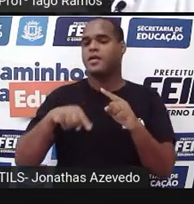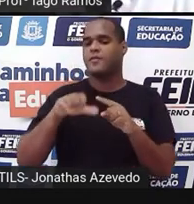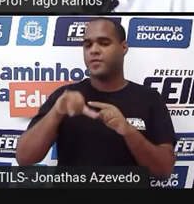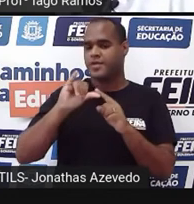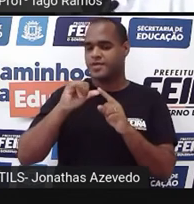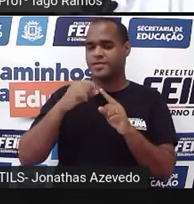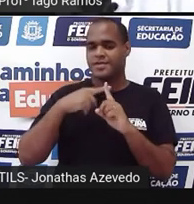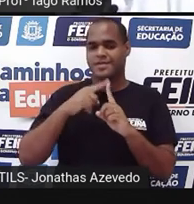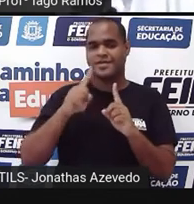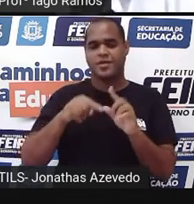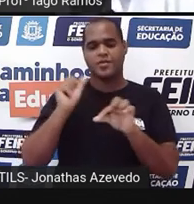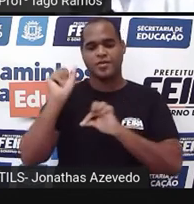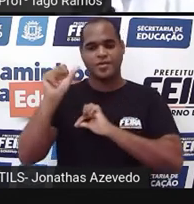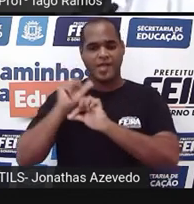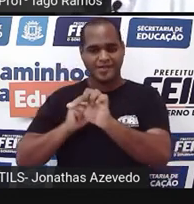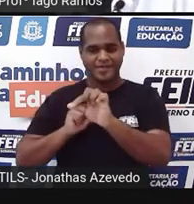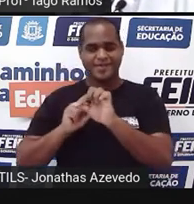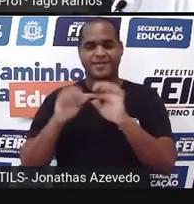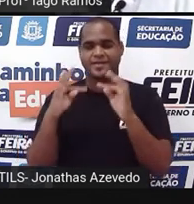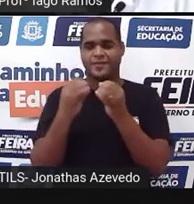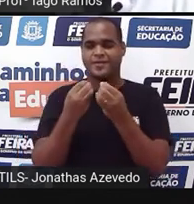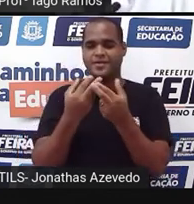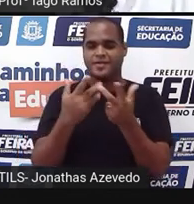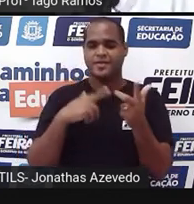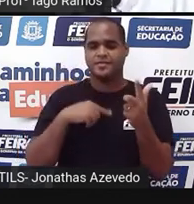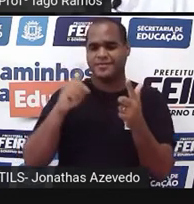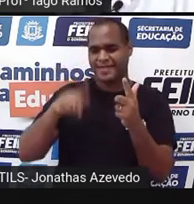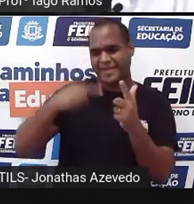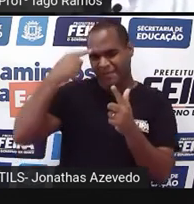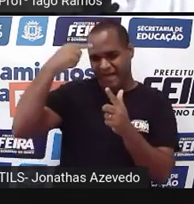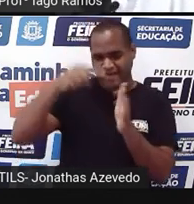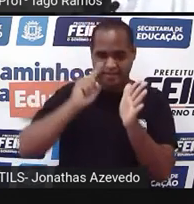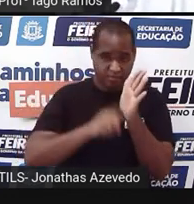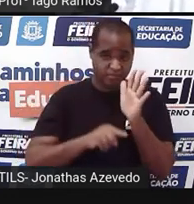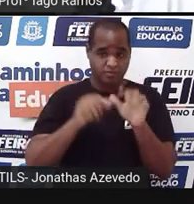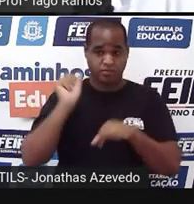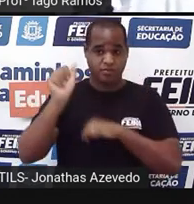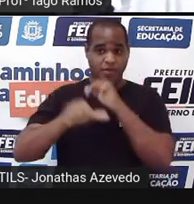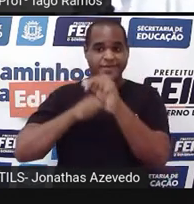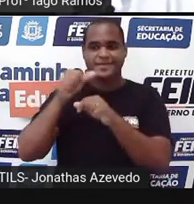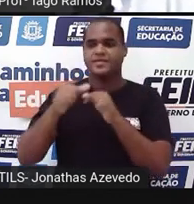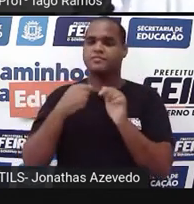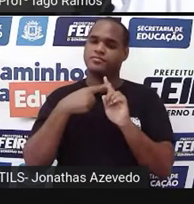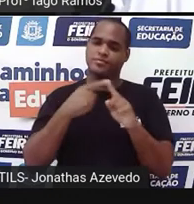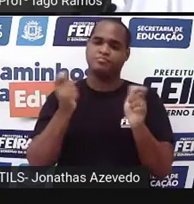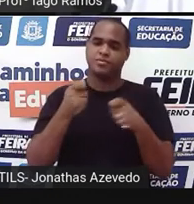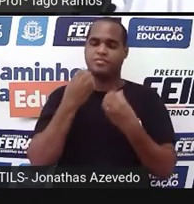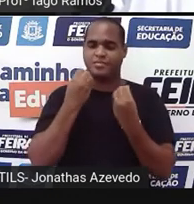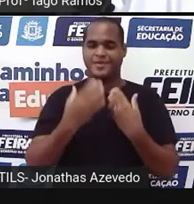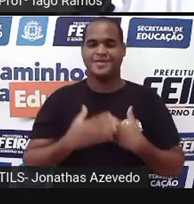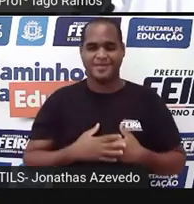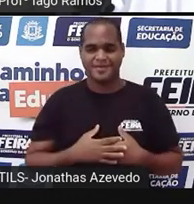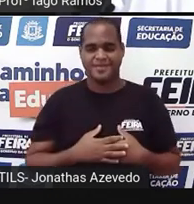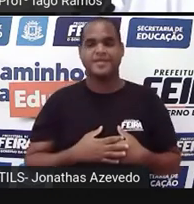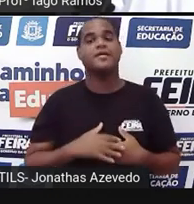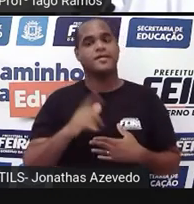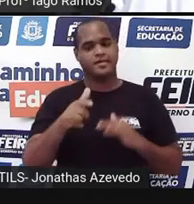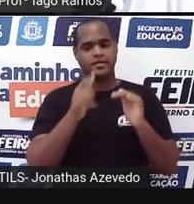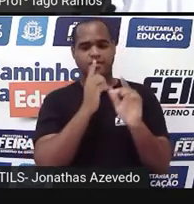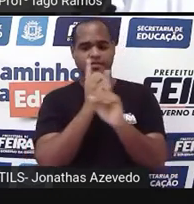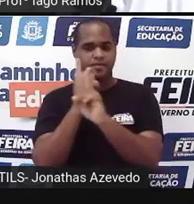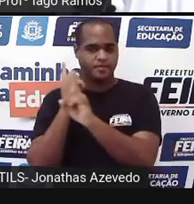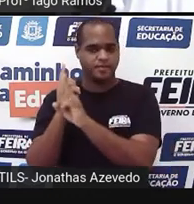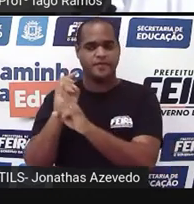inverte o sinal de tudo tá bom se tava tudo nêga a ficar todo positivo então agora para achar o valor